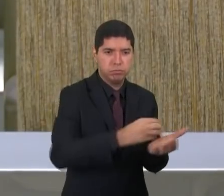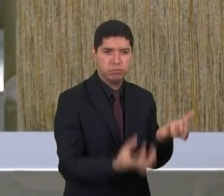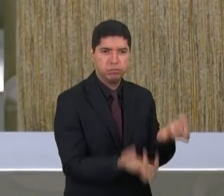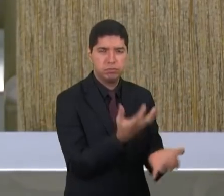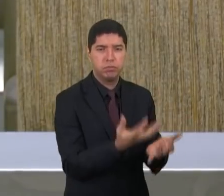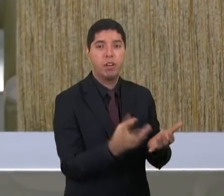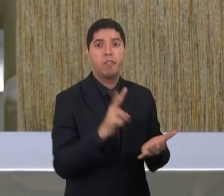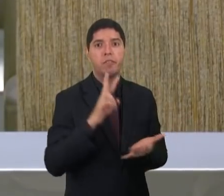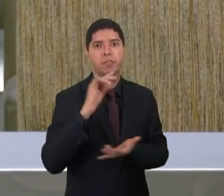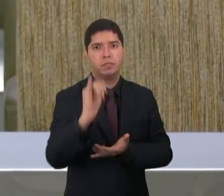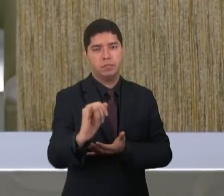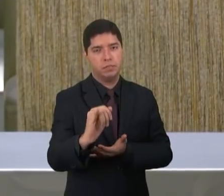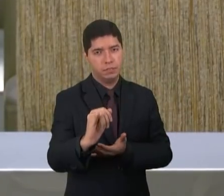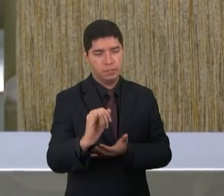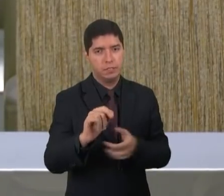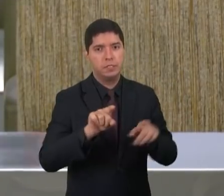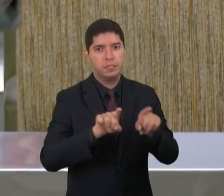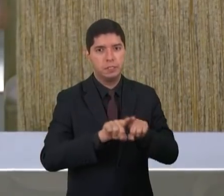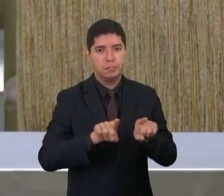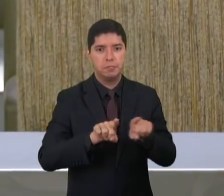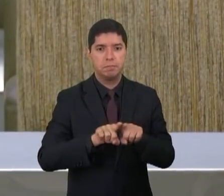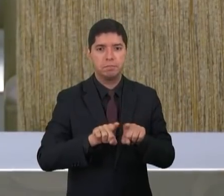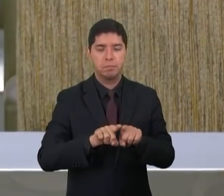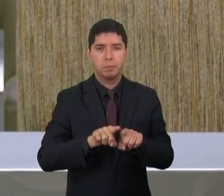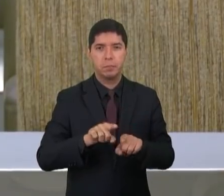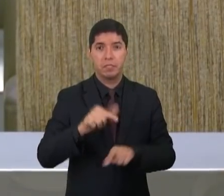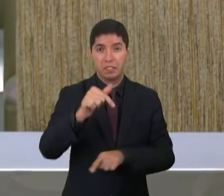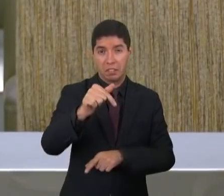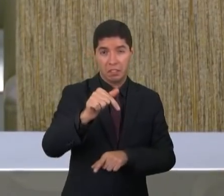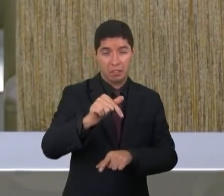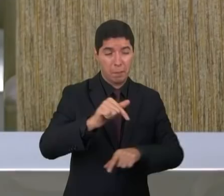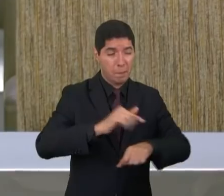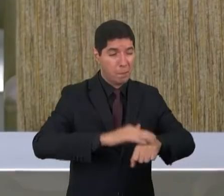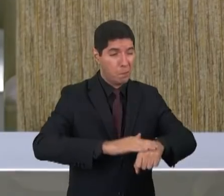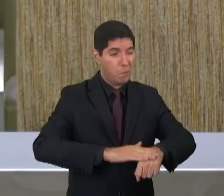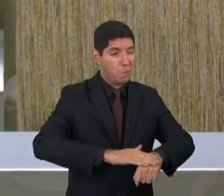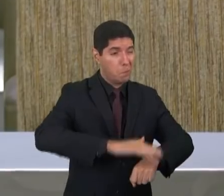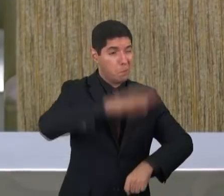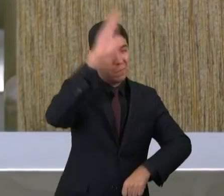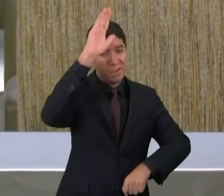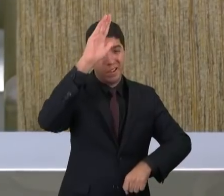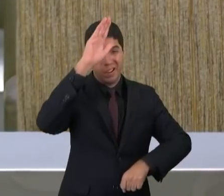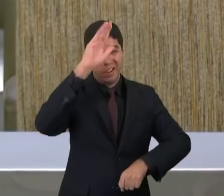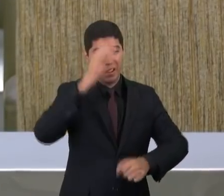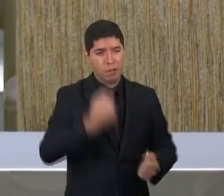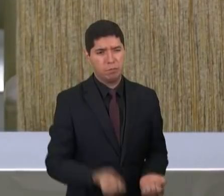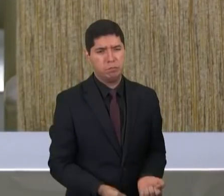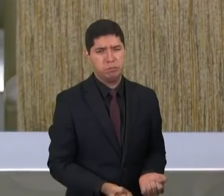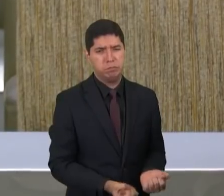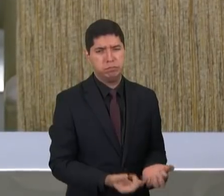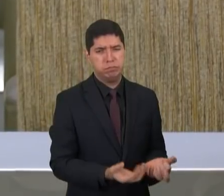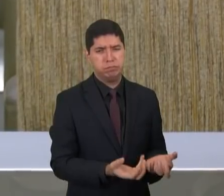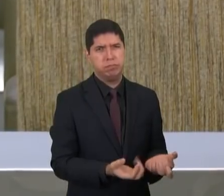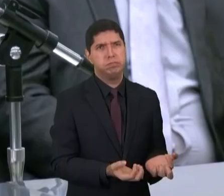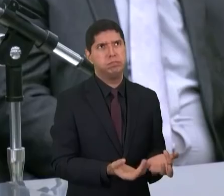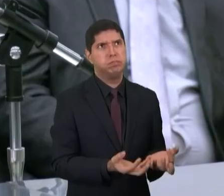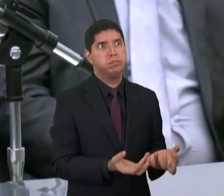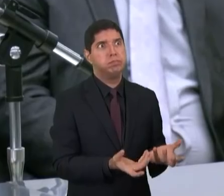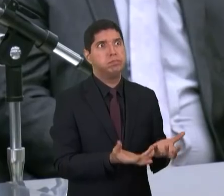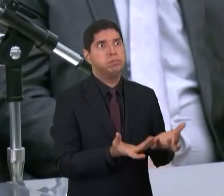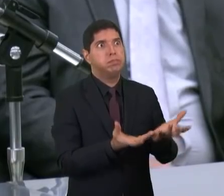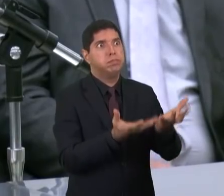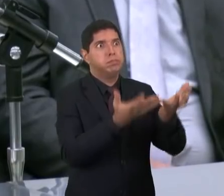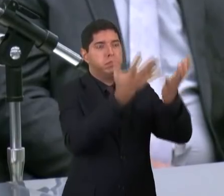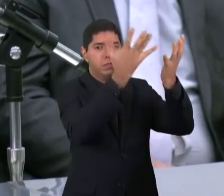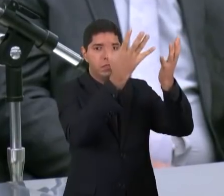original não fala em aquecer 7 vezes mais. Ele aqueceu 7 vezes mais porque ele estava